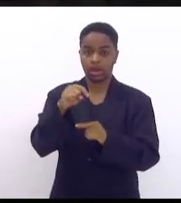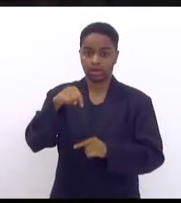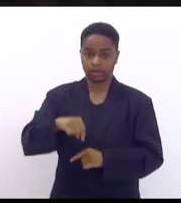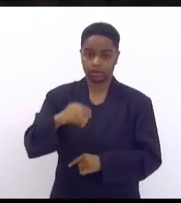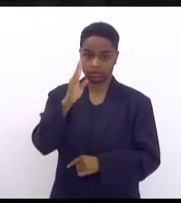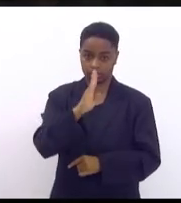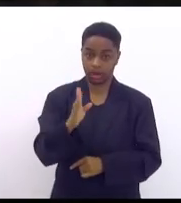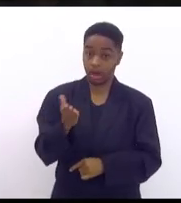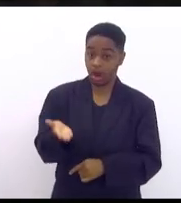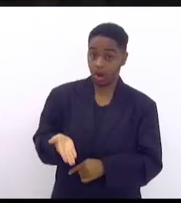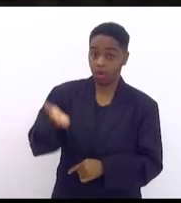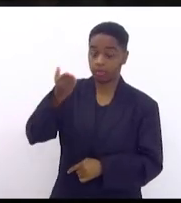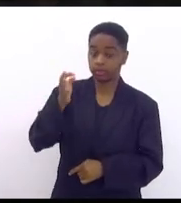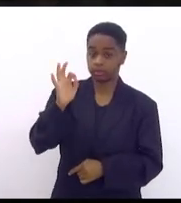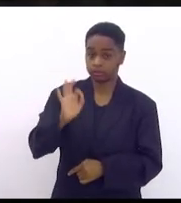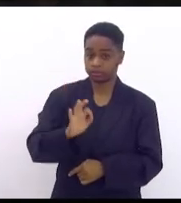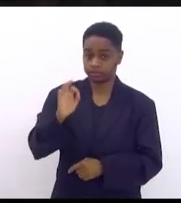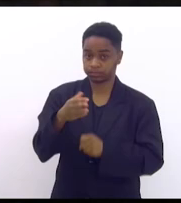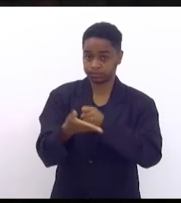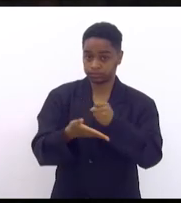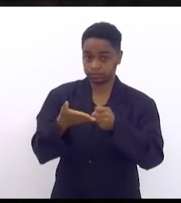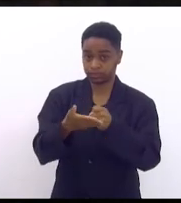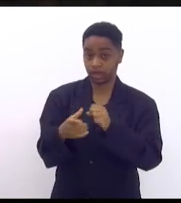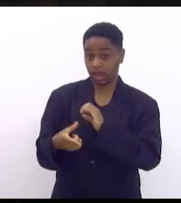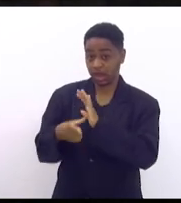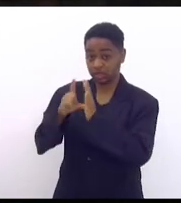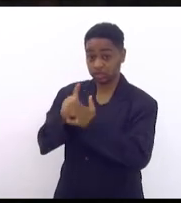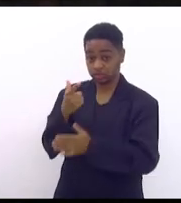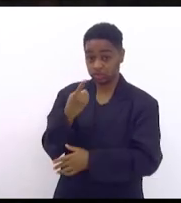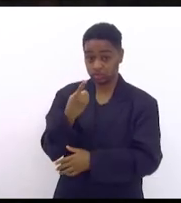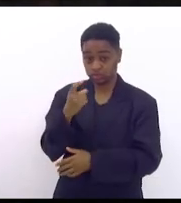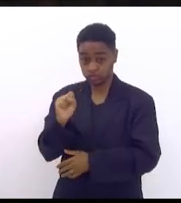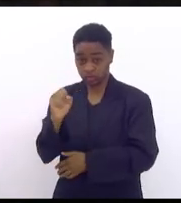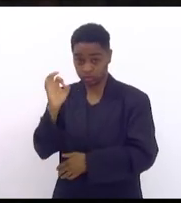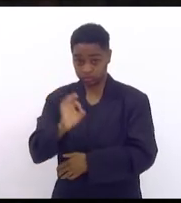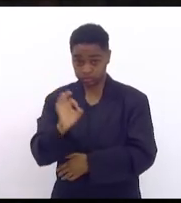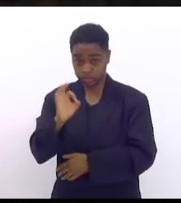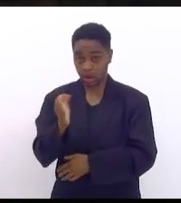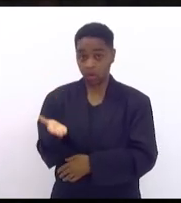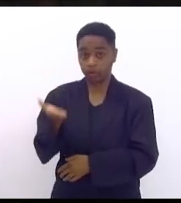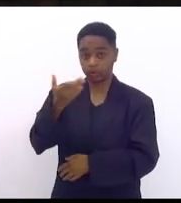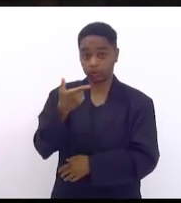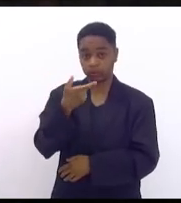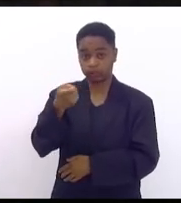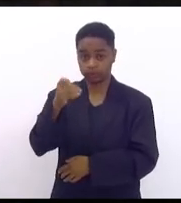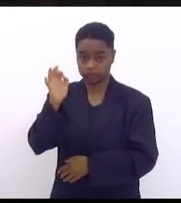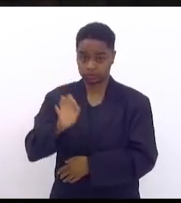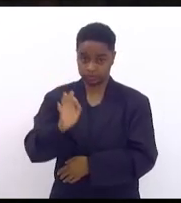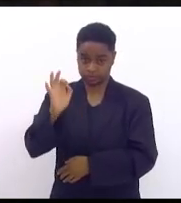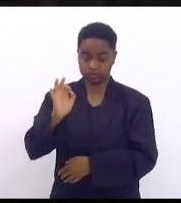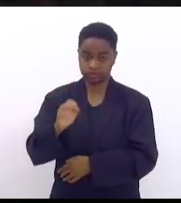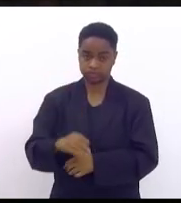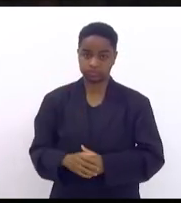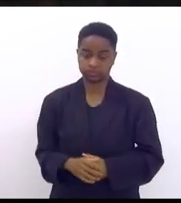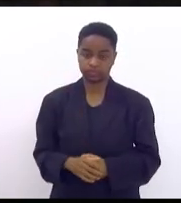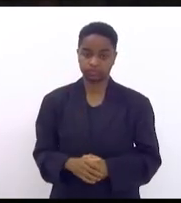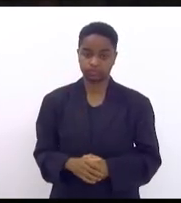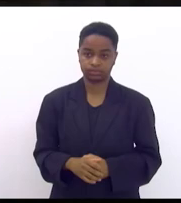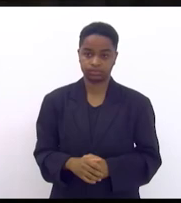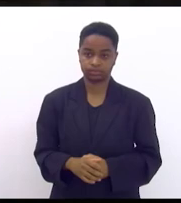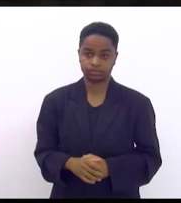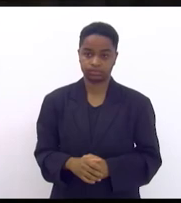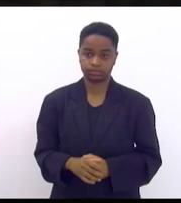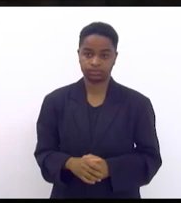aumentaram a sua alíquota base de 18 para 20 pontos percentuais.